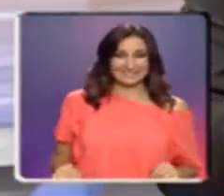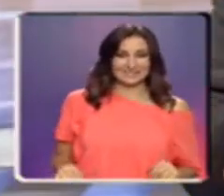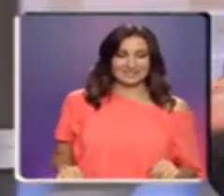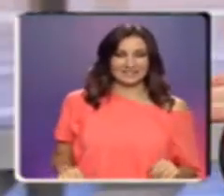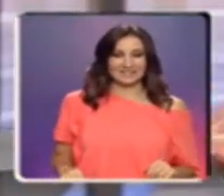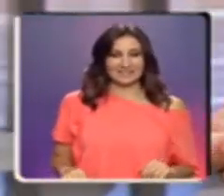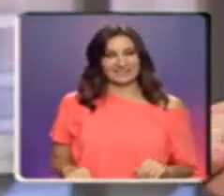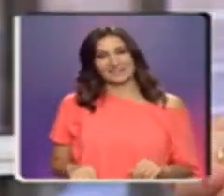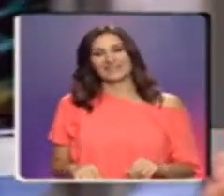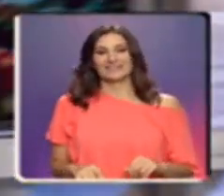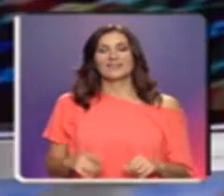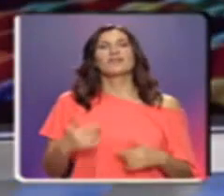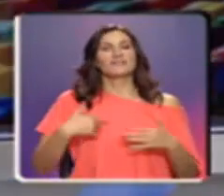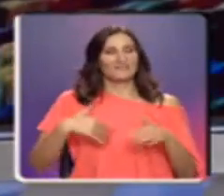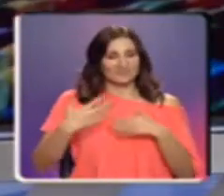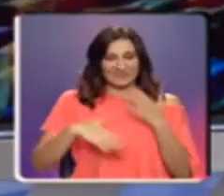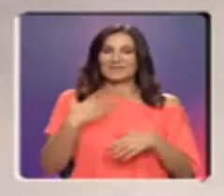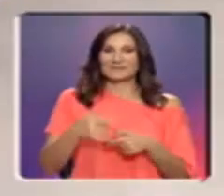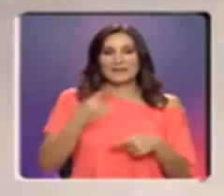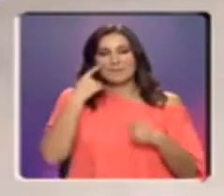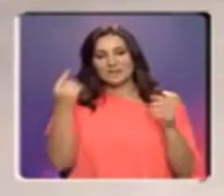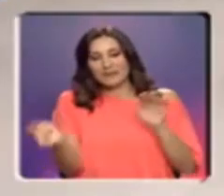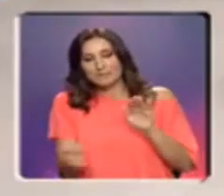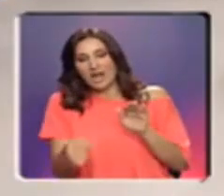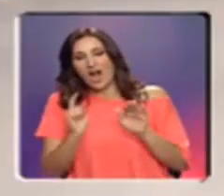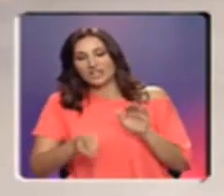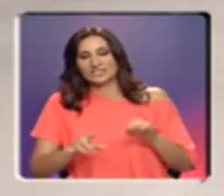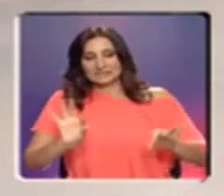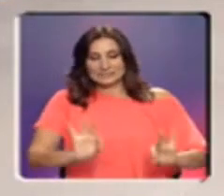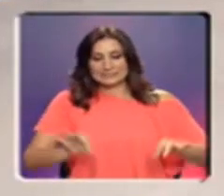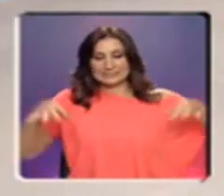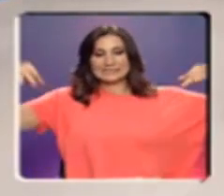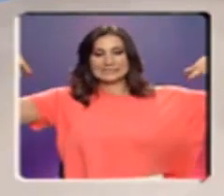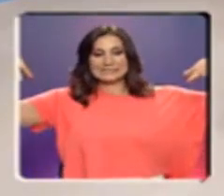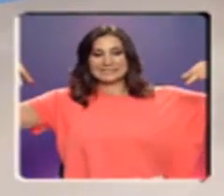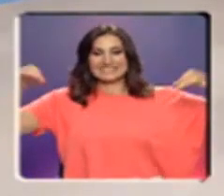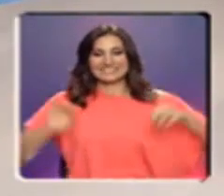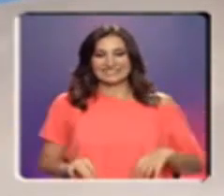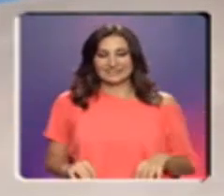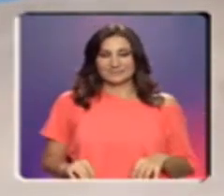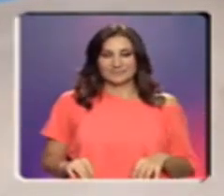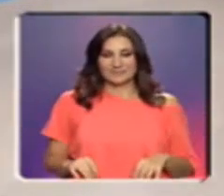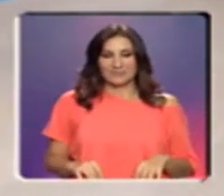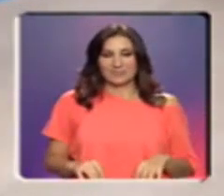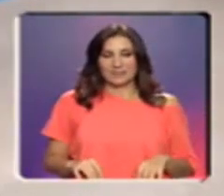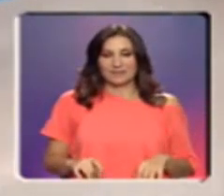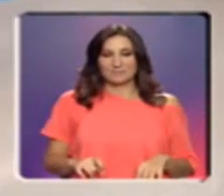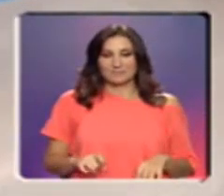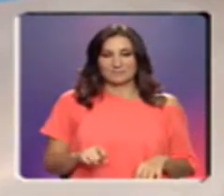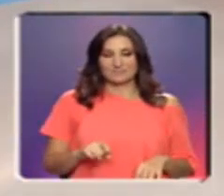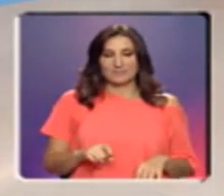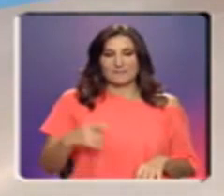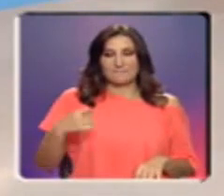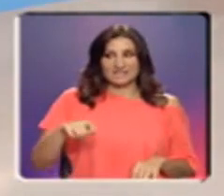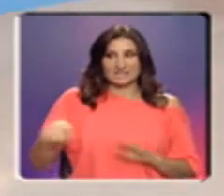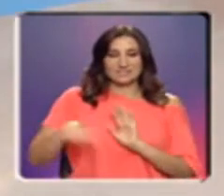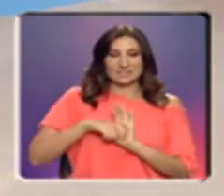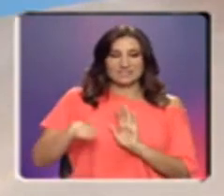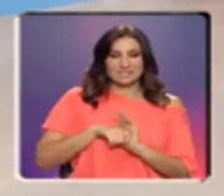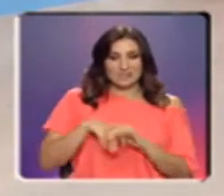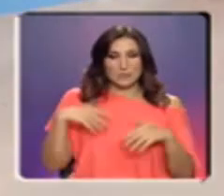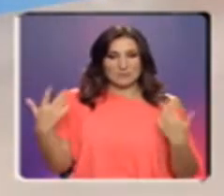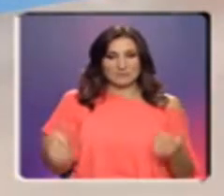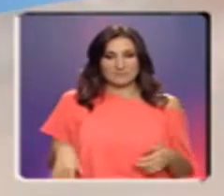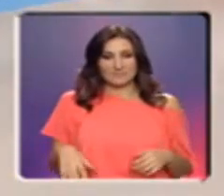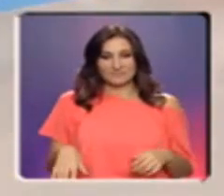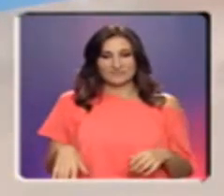Então vá lá, mostre-me lá o que é que tem aqui. Olha, para bora lá, Joana. Vamos lá levantar. Olha que isto é presidente capaz de convencer qualquer um, hein?